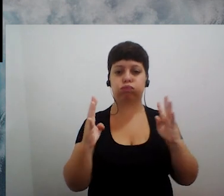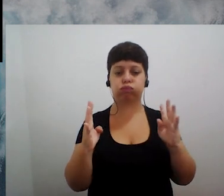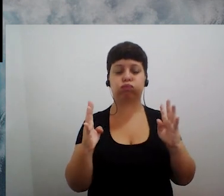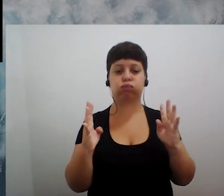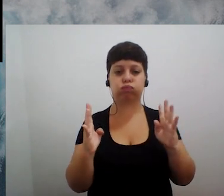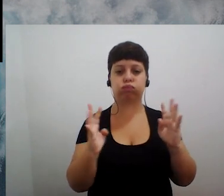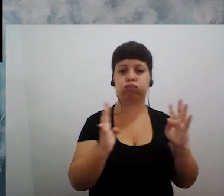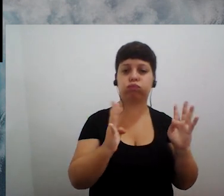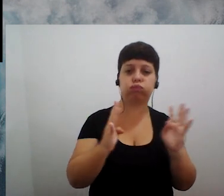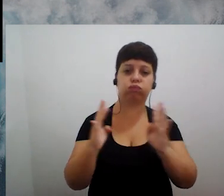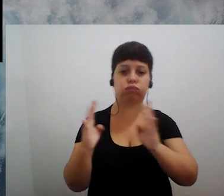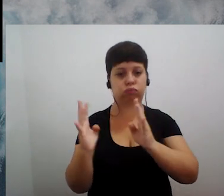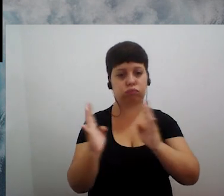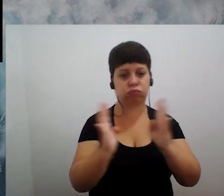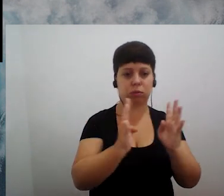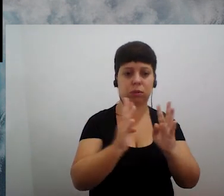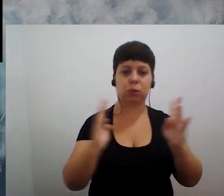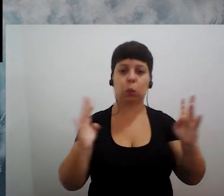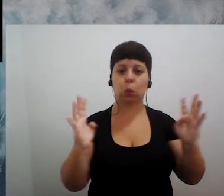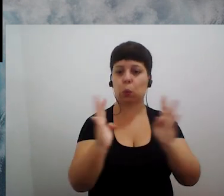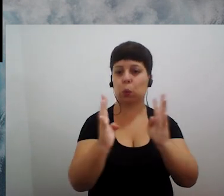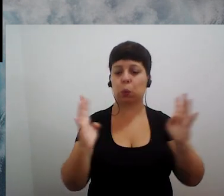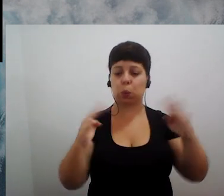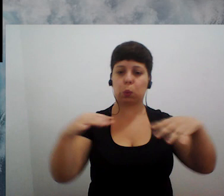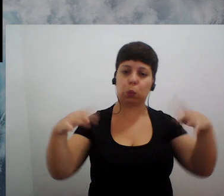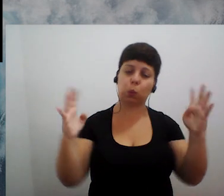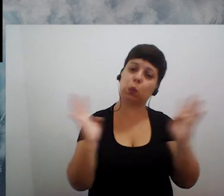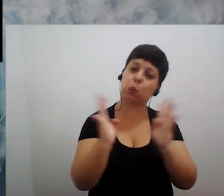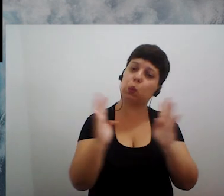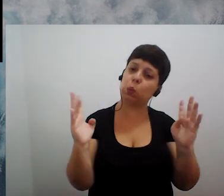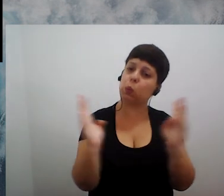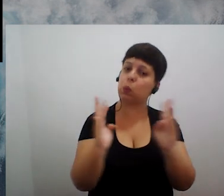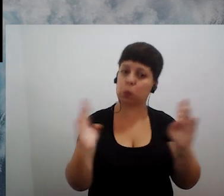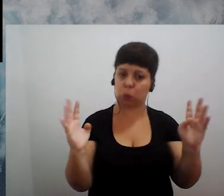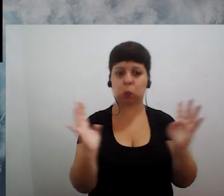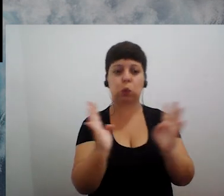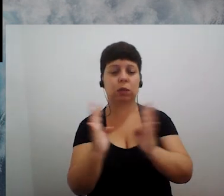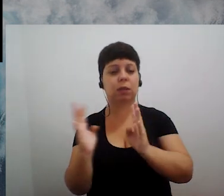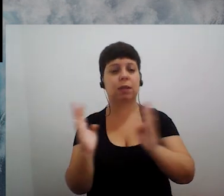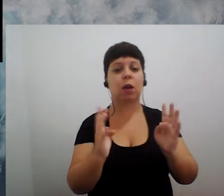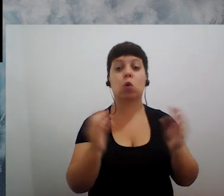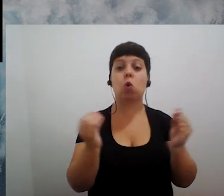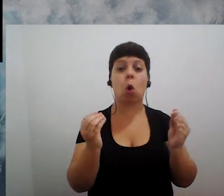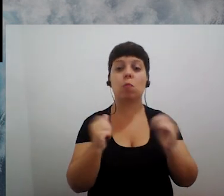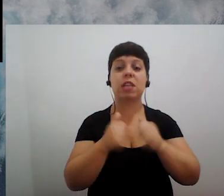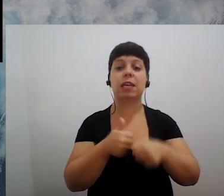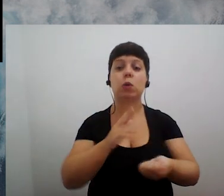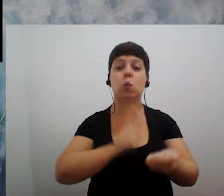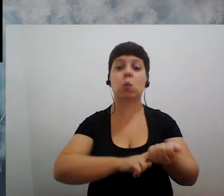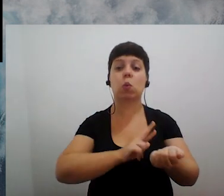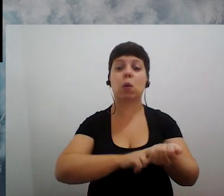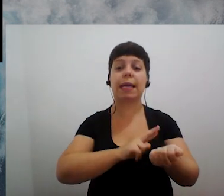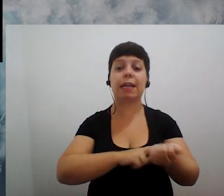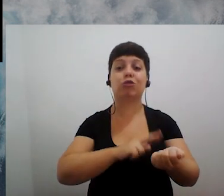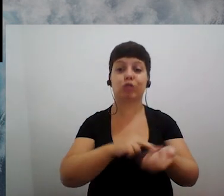de pessoas que vão sambando, né, indo para frente e para trás, para frente e para trás, seguindo o ritmo